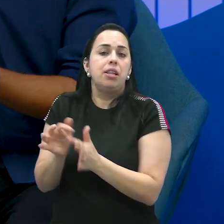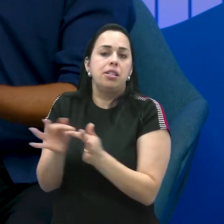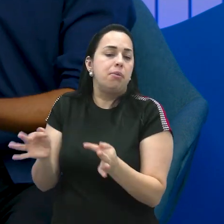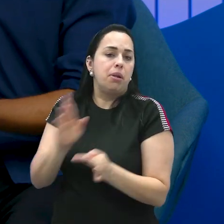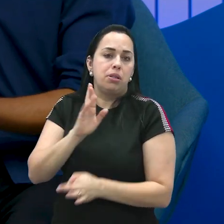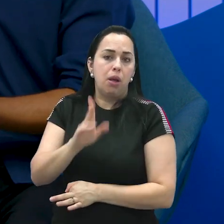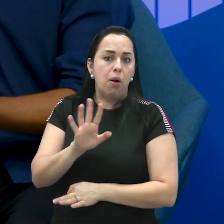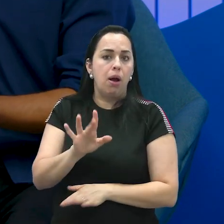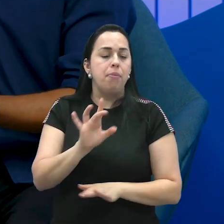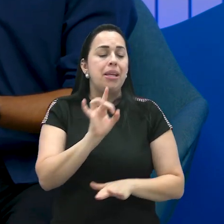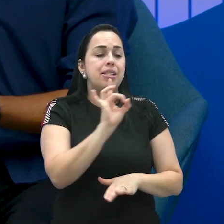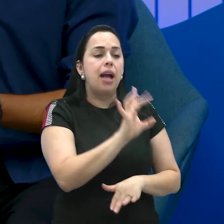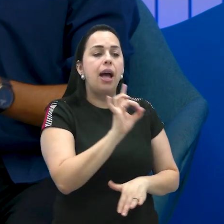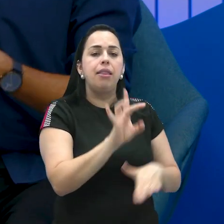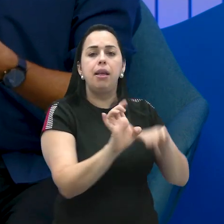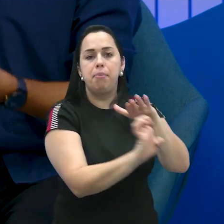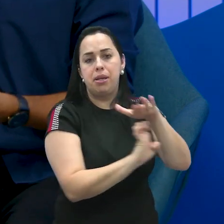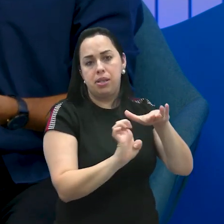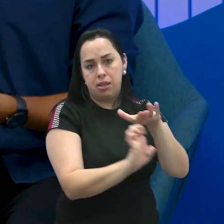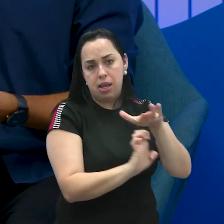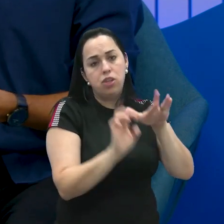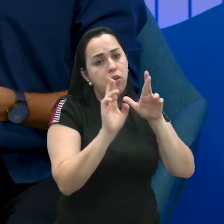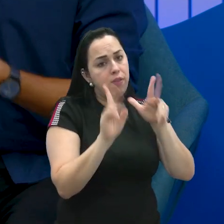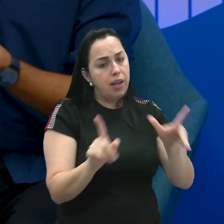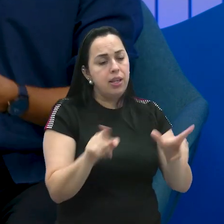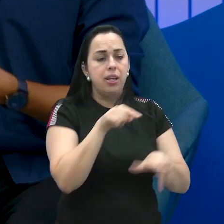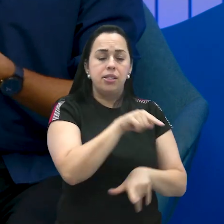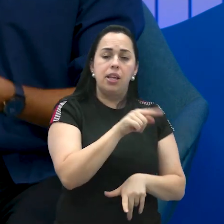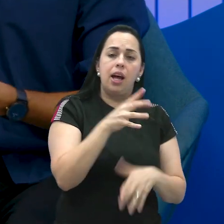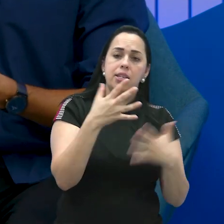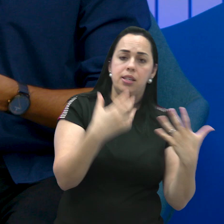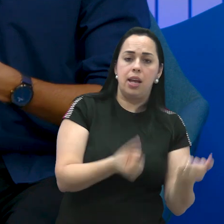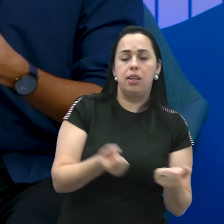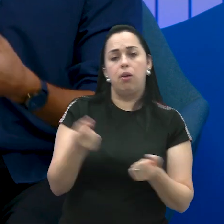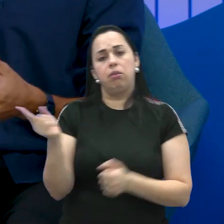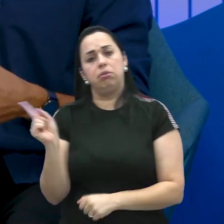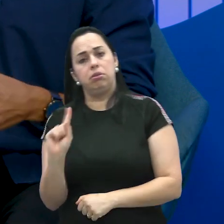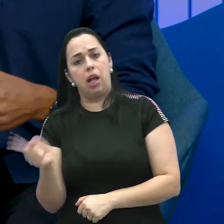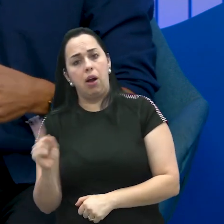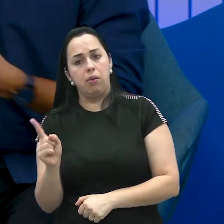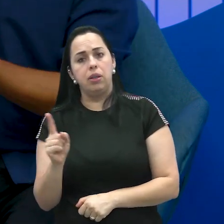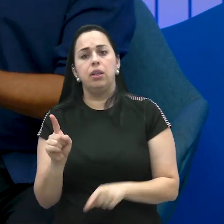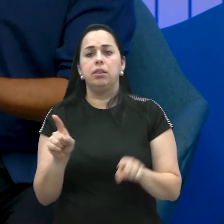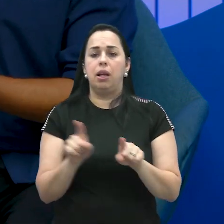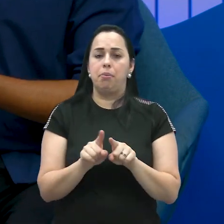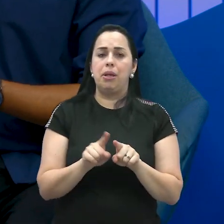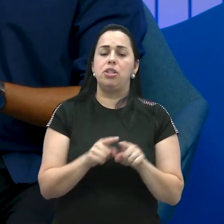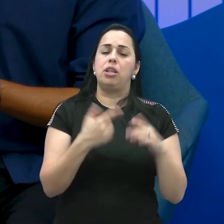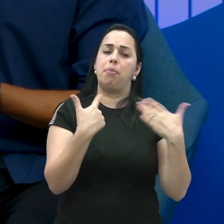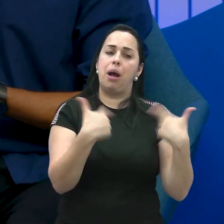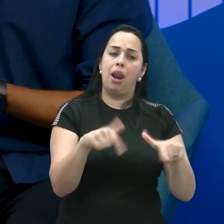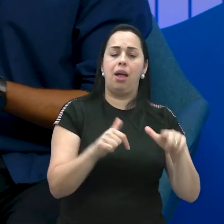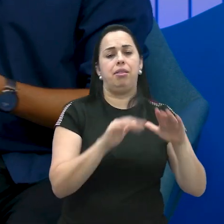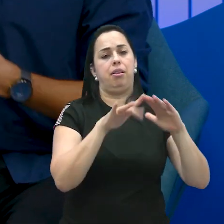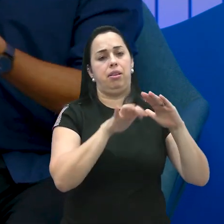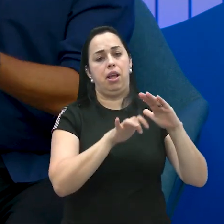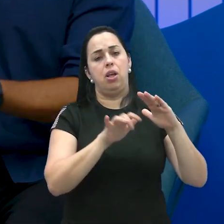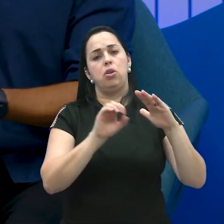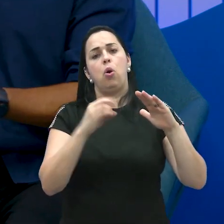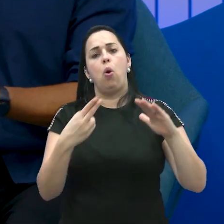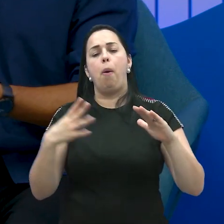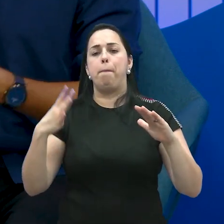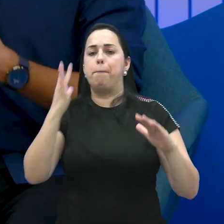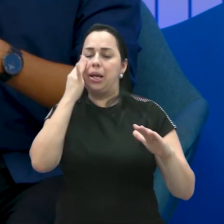cada empresa tem a sua realidade, o home office, por exemplo, cada empresa vai decidir se é viável ou não, tal como a jornada de 4 dias e